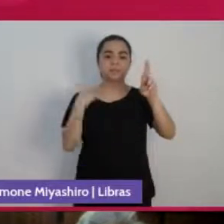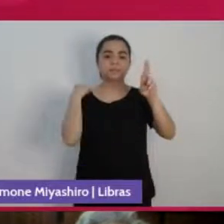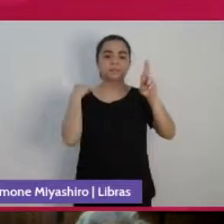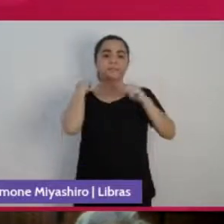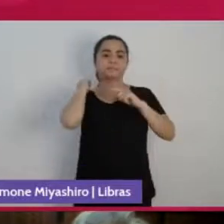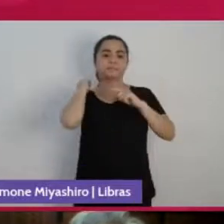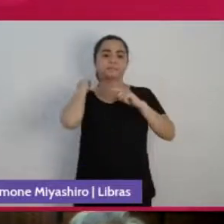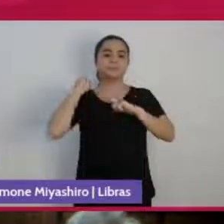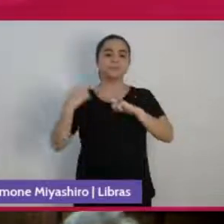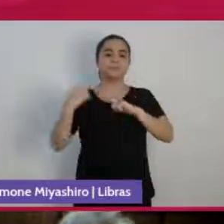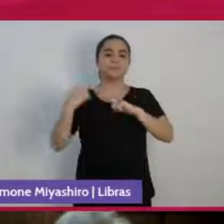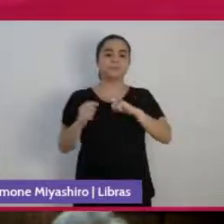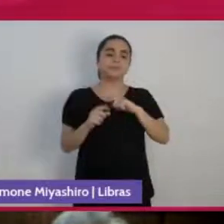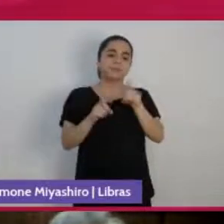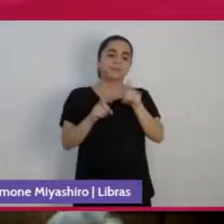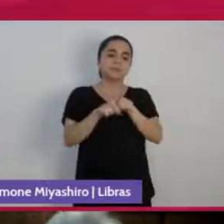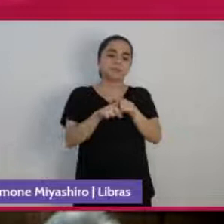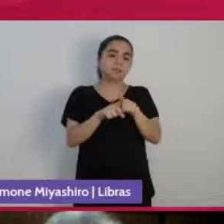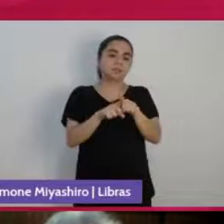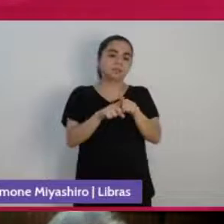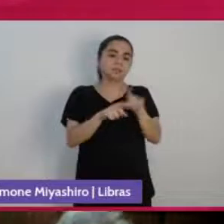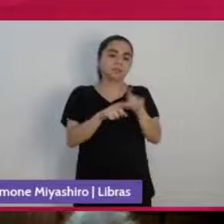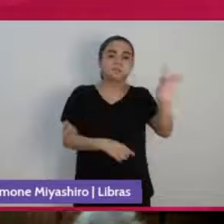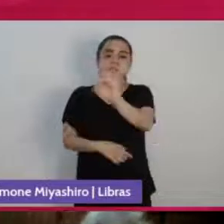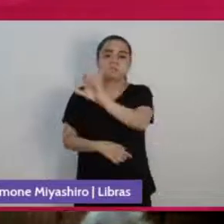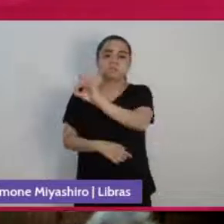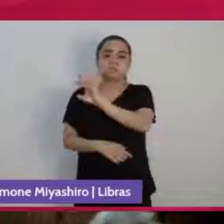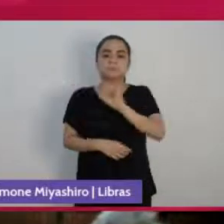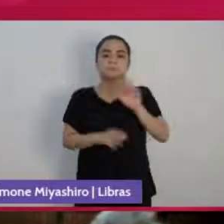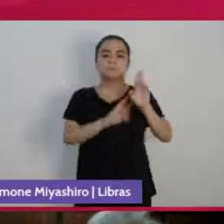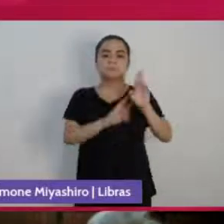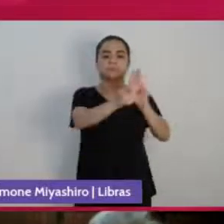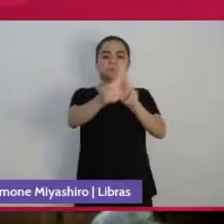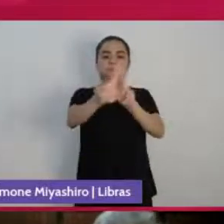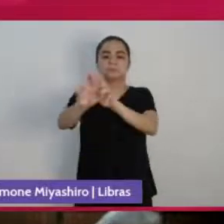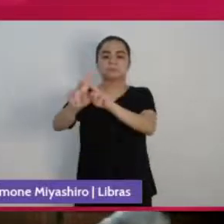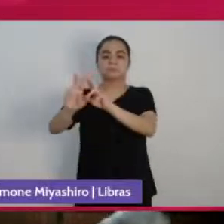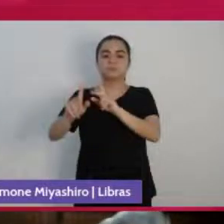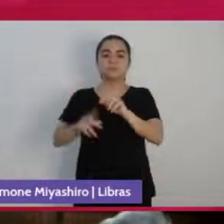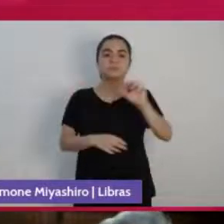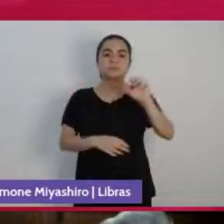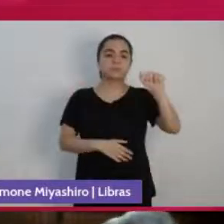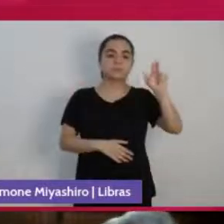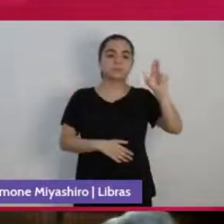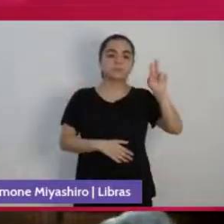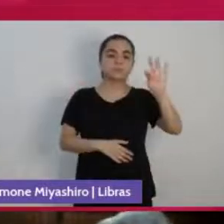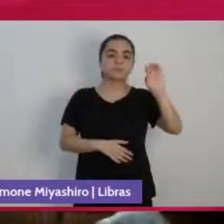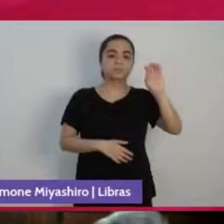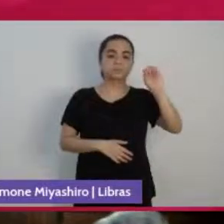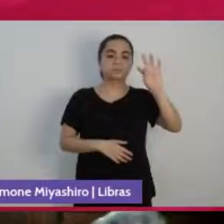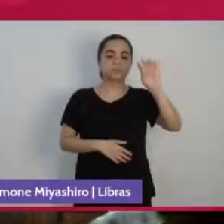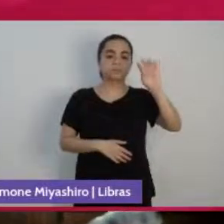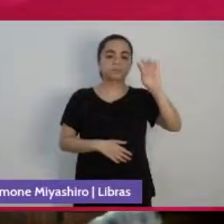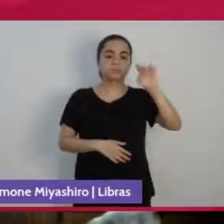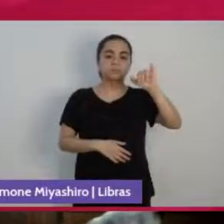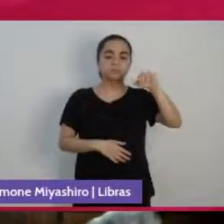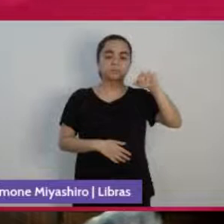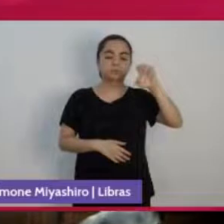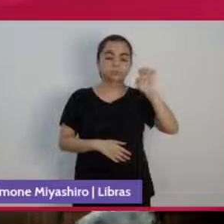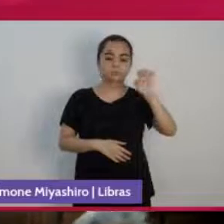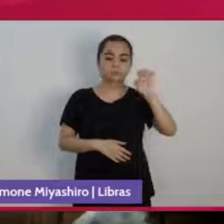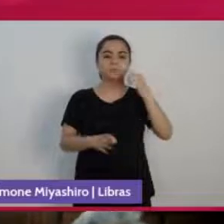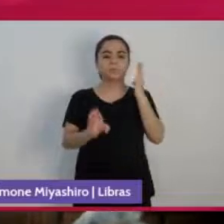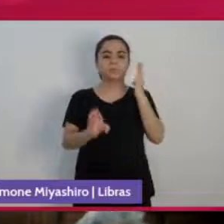também tipos de equipamentos diferentes. Então, tem o AutoTime, que é o mais comum, que a gente vai encontrar em todos